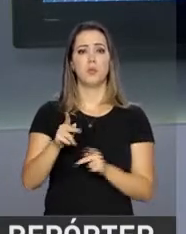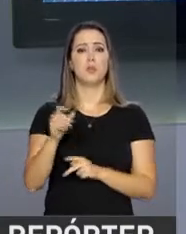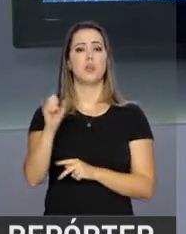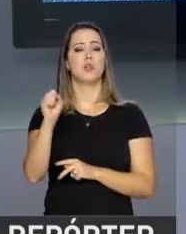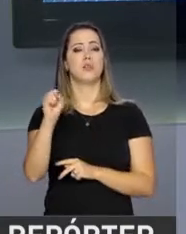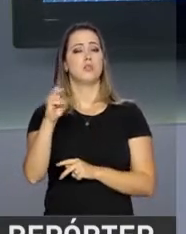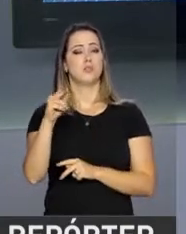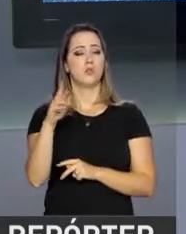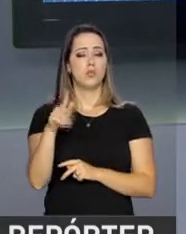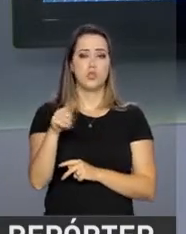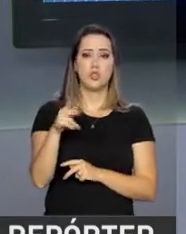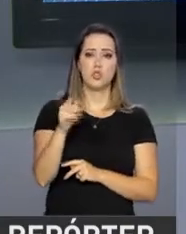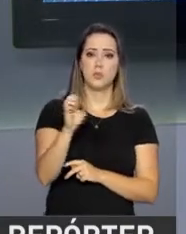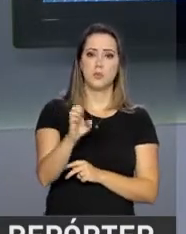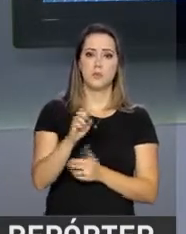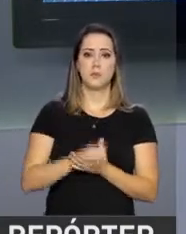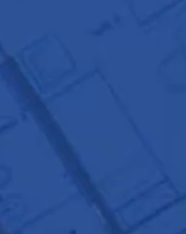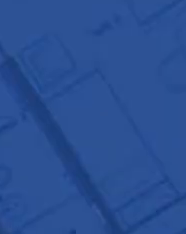Sergipe.